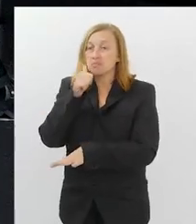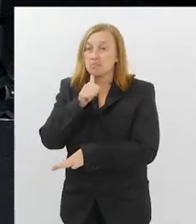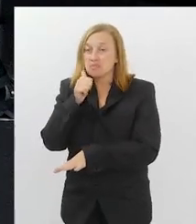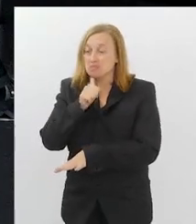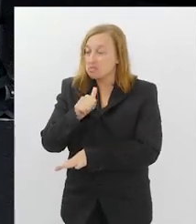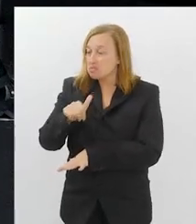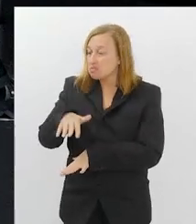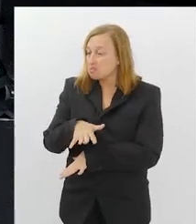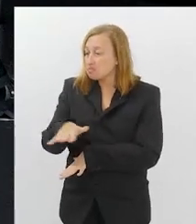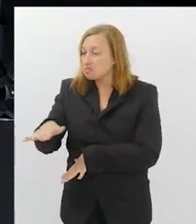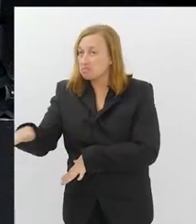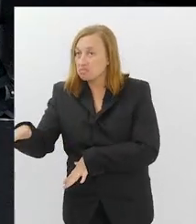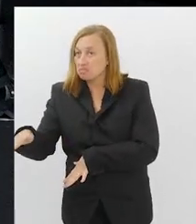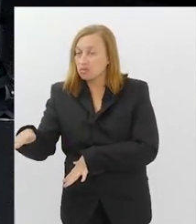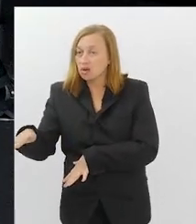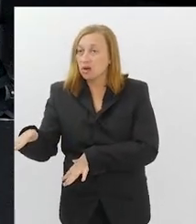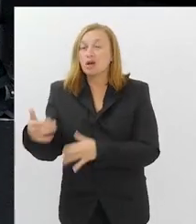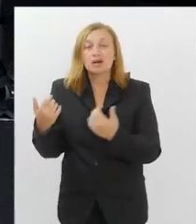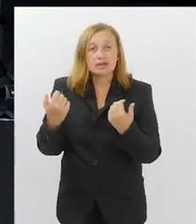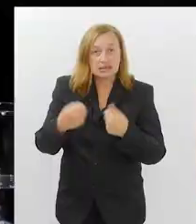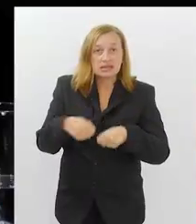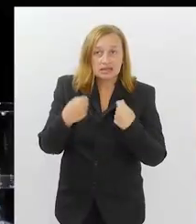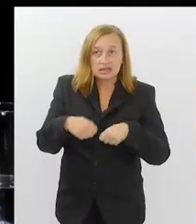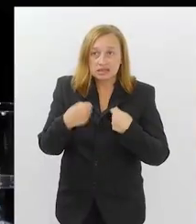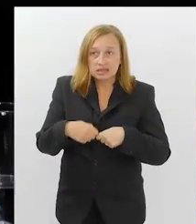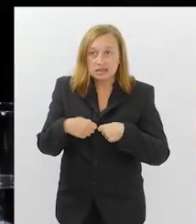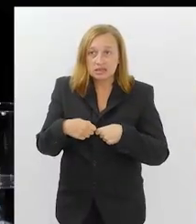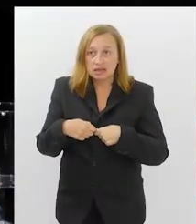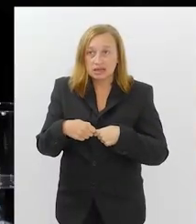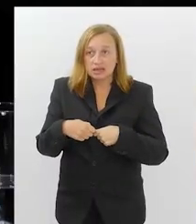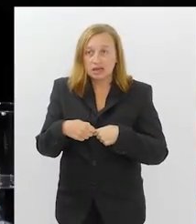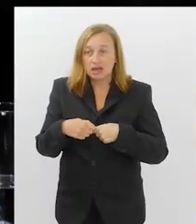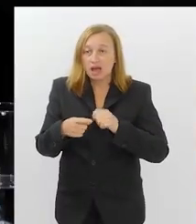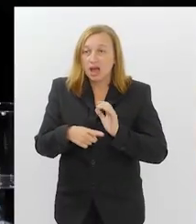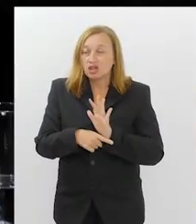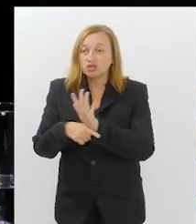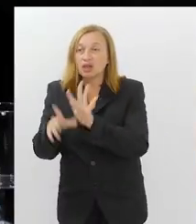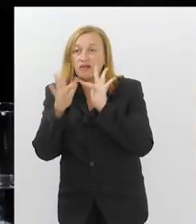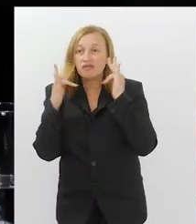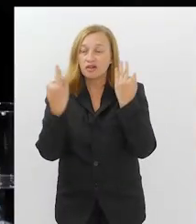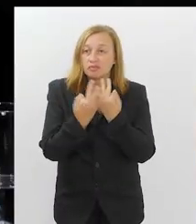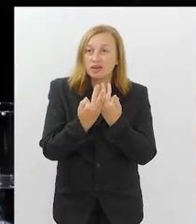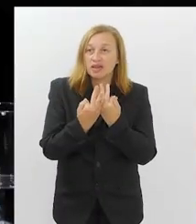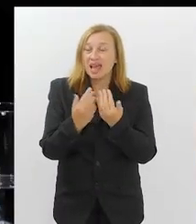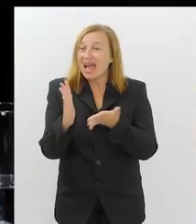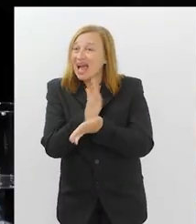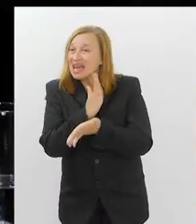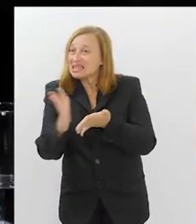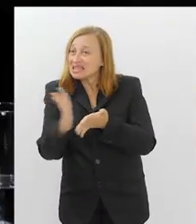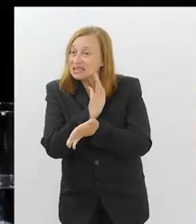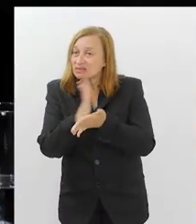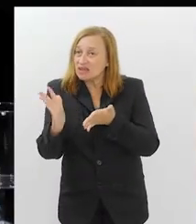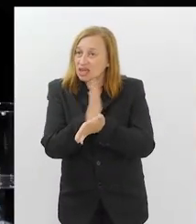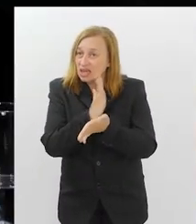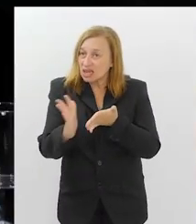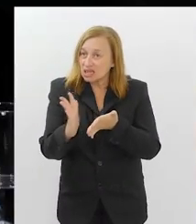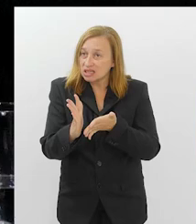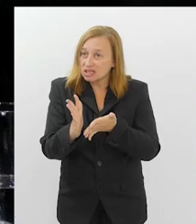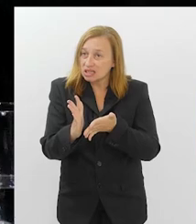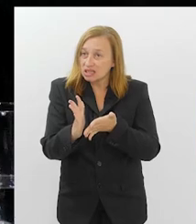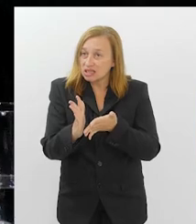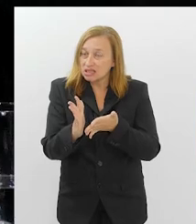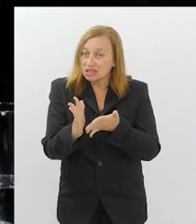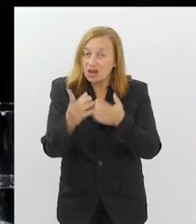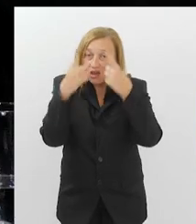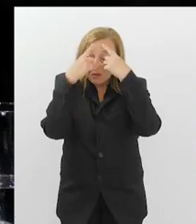que necessita do sustento, necessita sustentar os seus filhos, ela, às vezes, ela é submetida a um